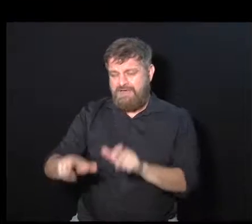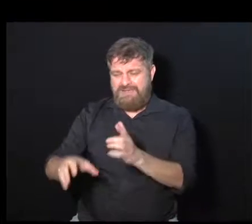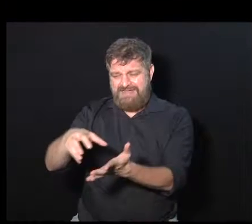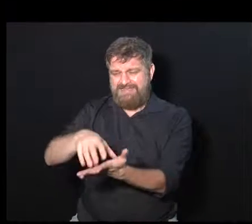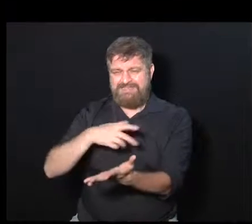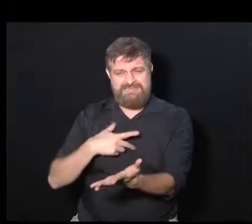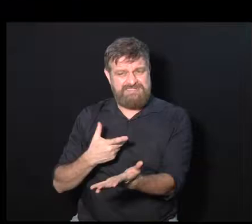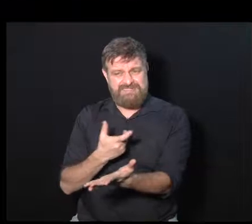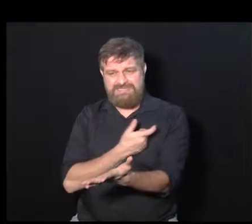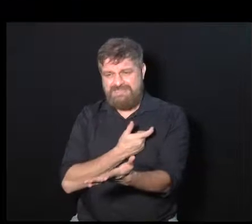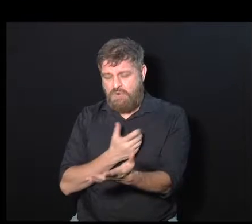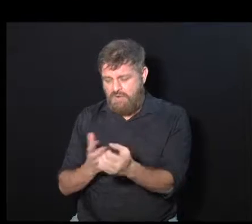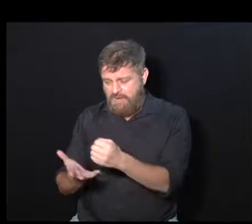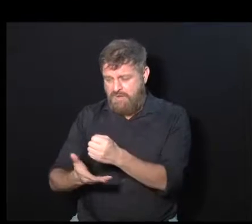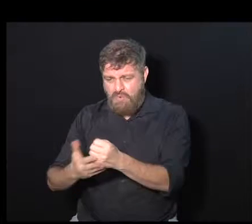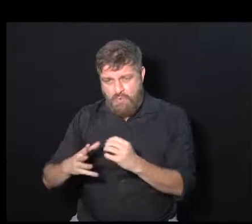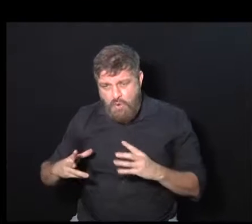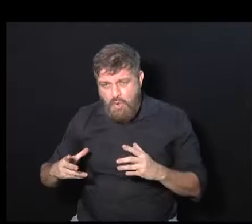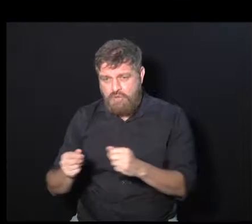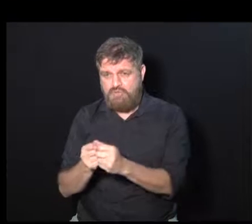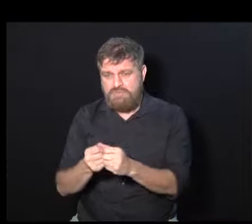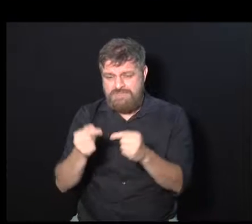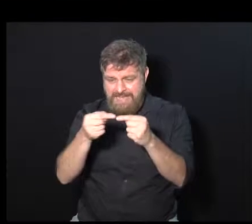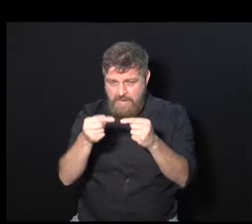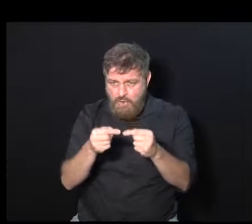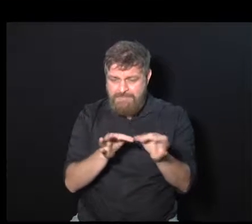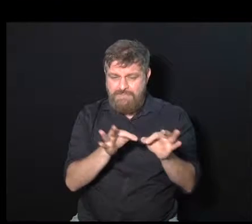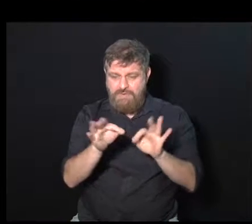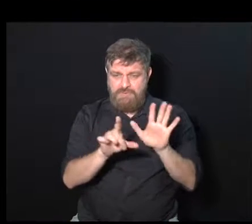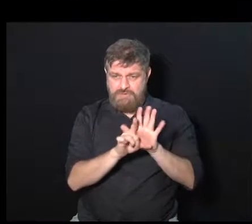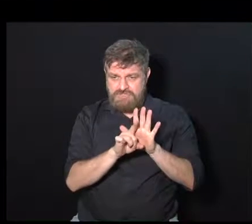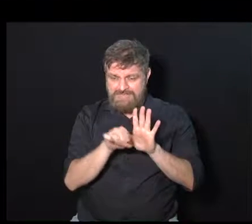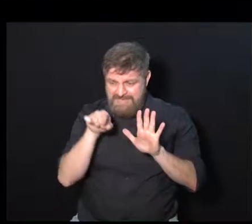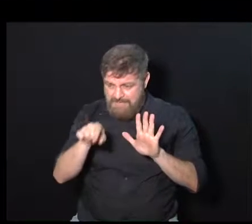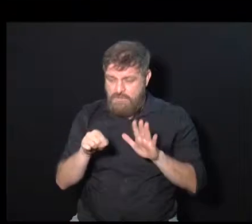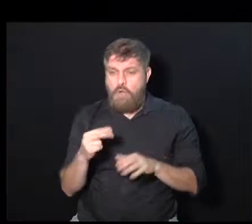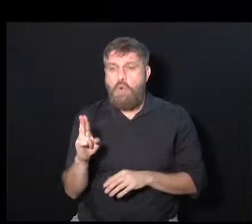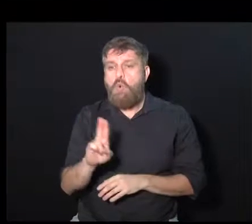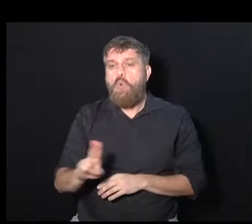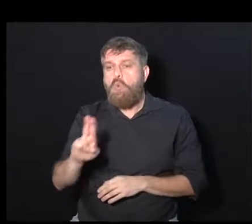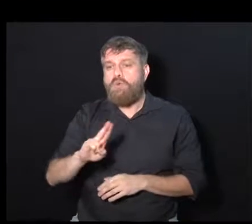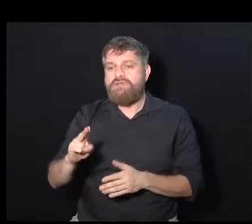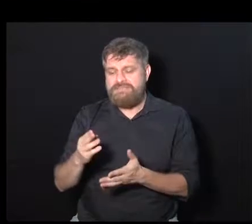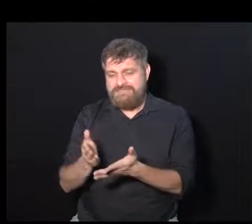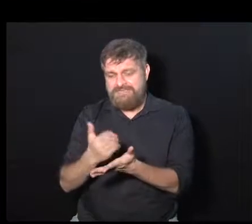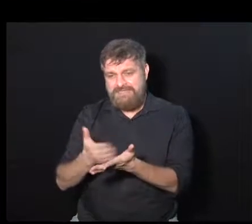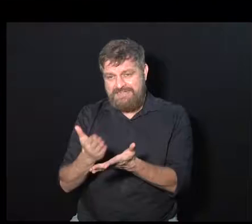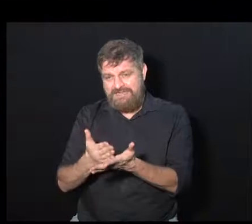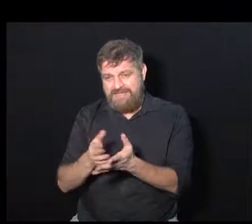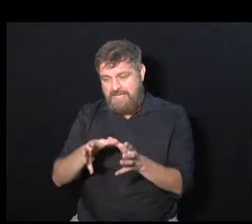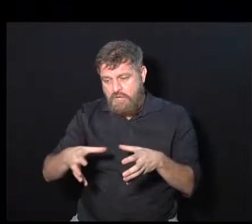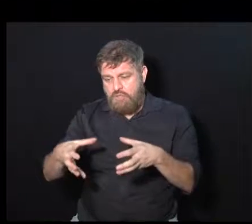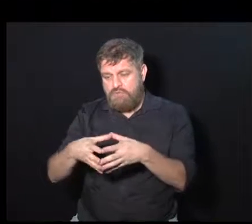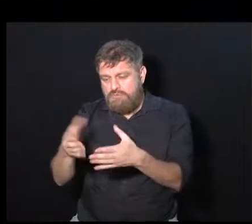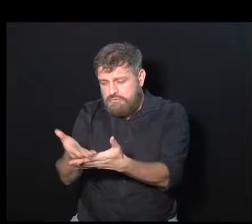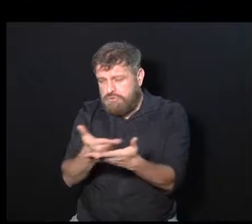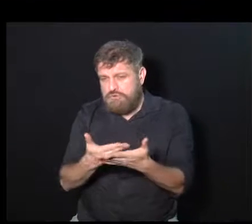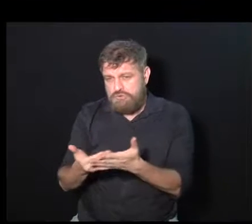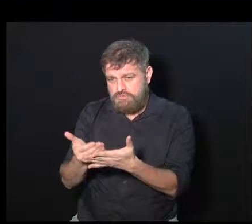unidades básicas que faziam parte do projeto poderem utilizar ela nos seus grupos terapêuticos.